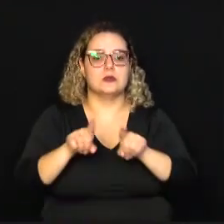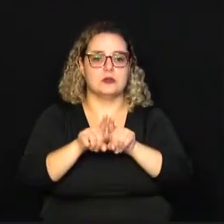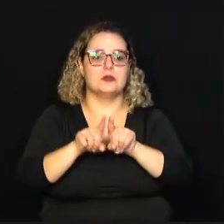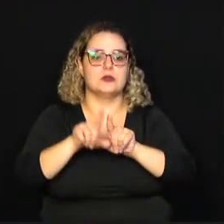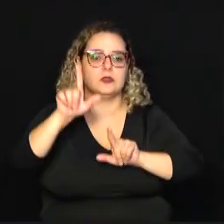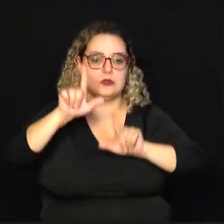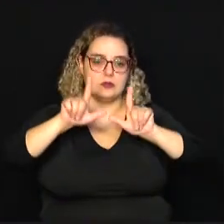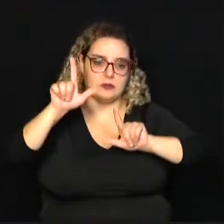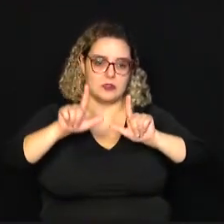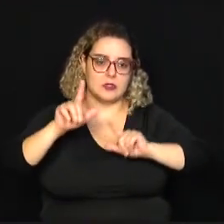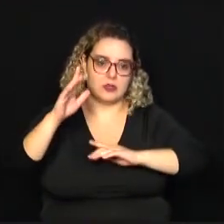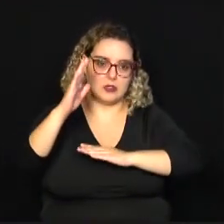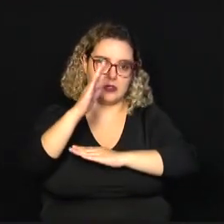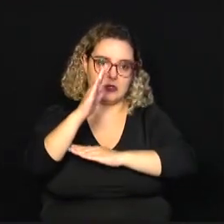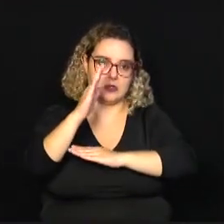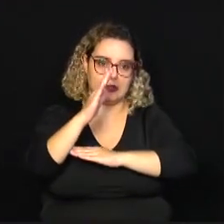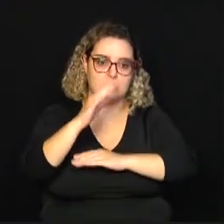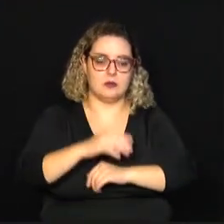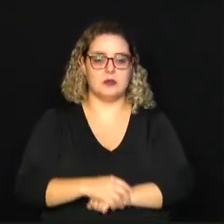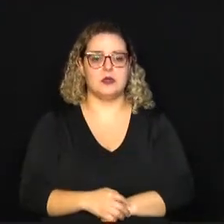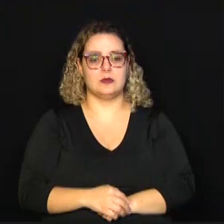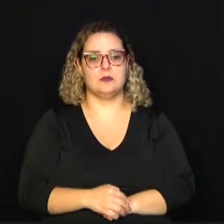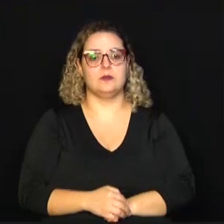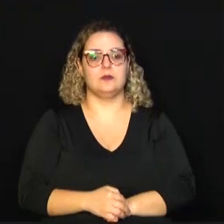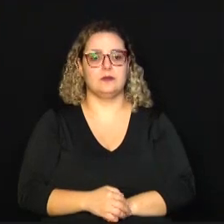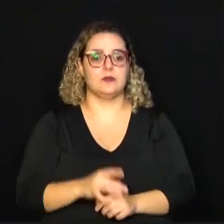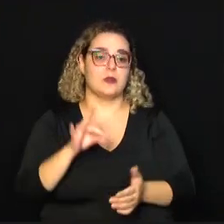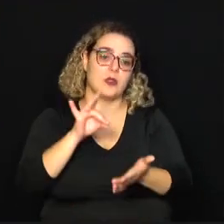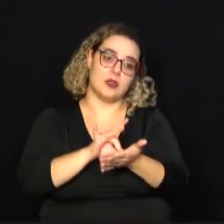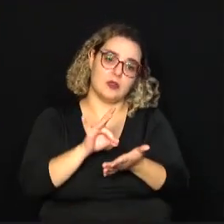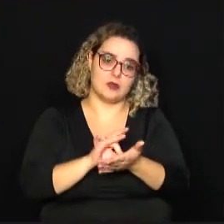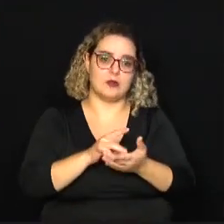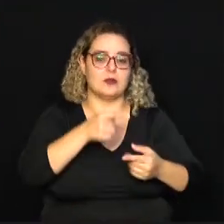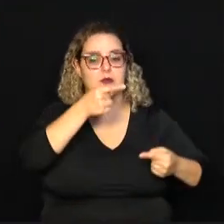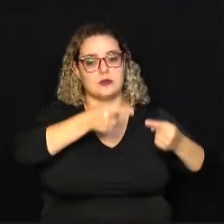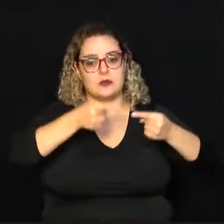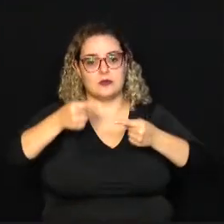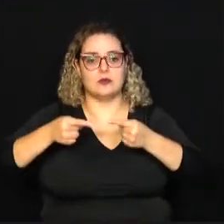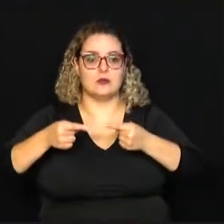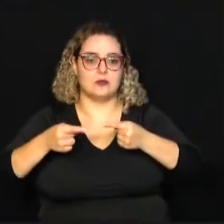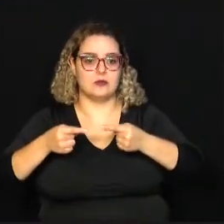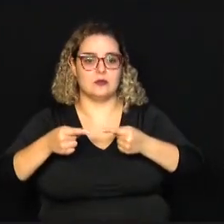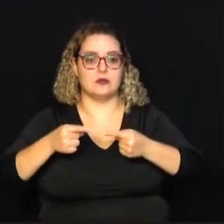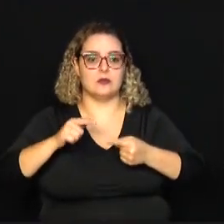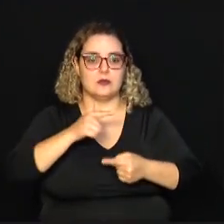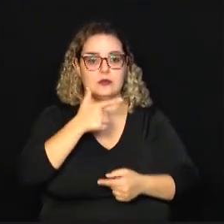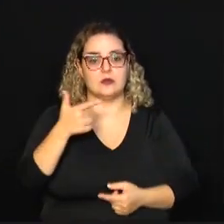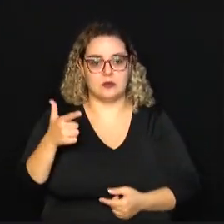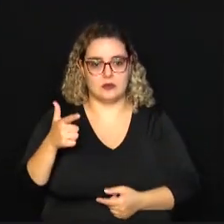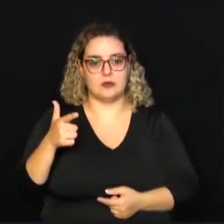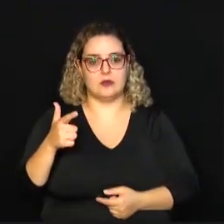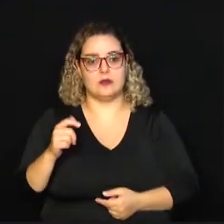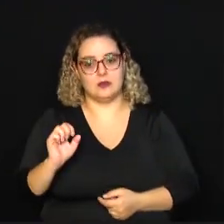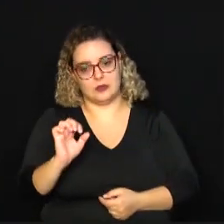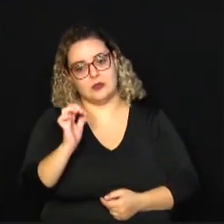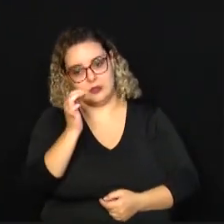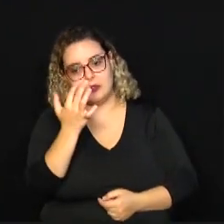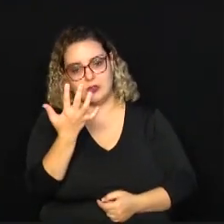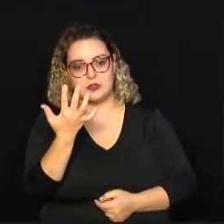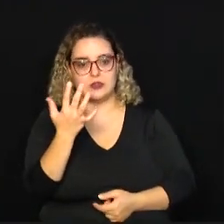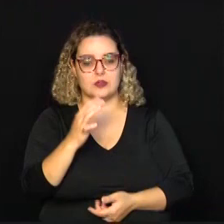Câmara, que se não fosse eles, de fato, esse debate não teria condições, né,